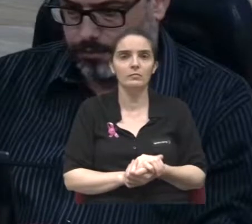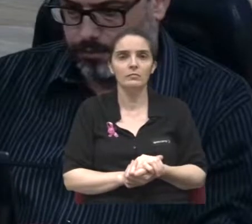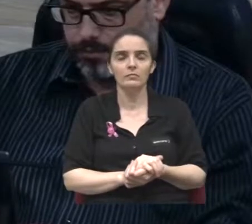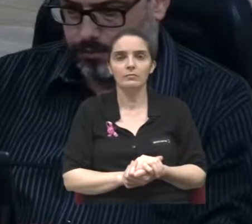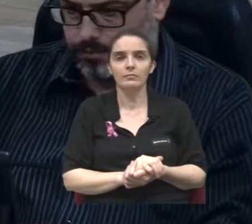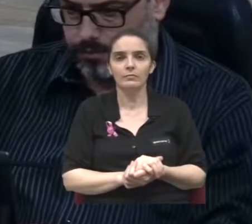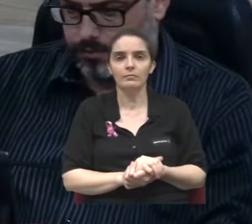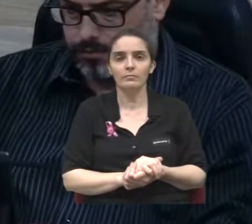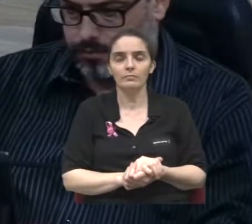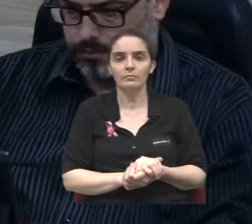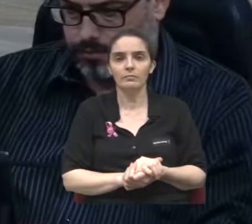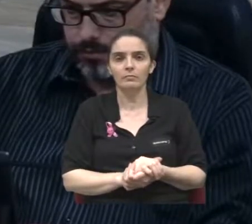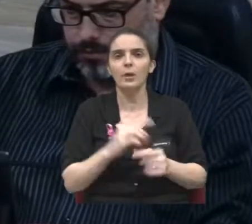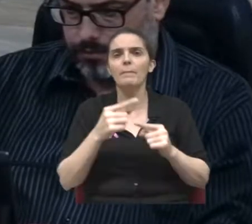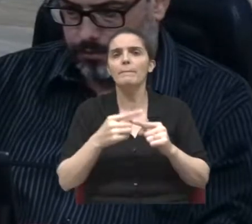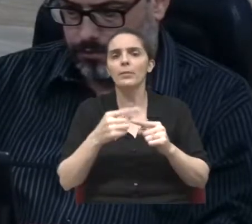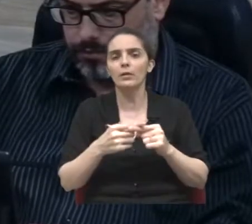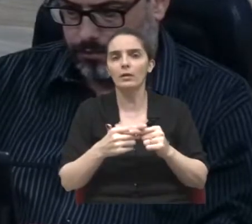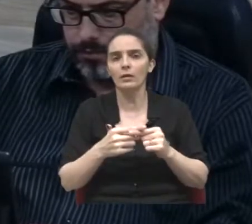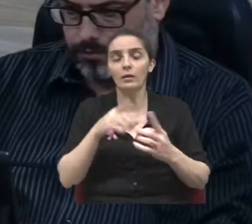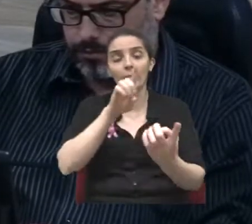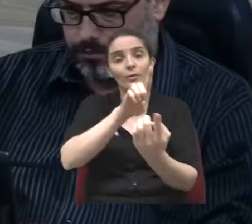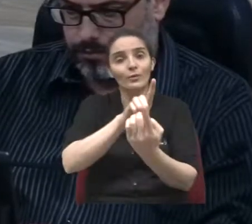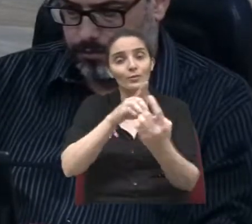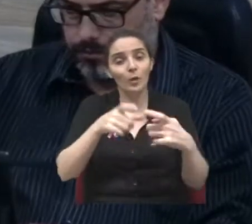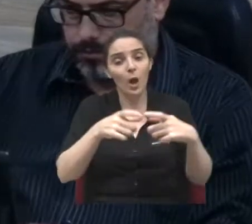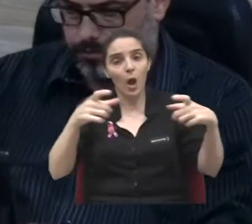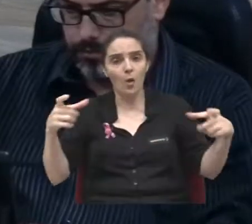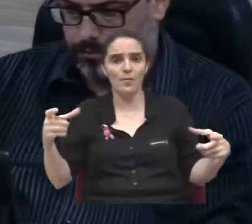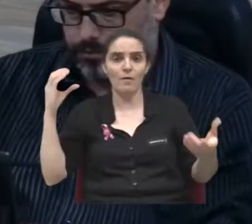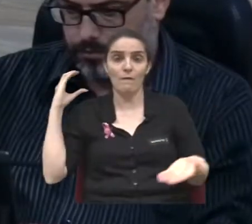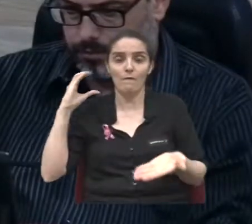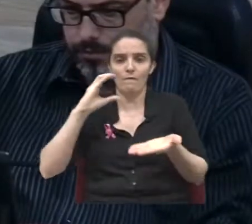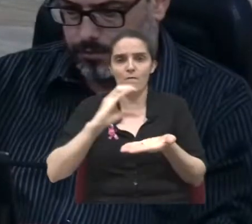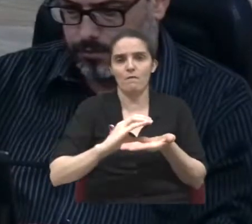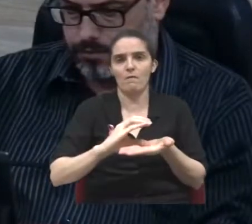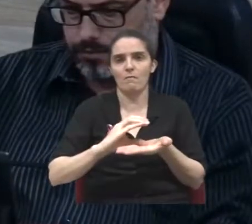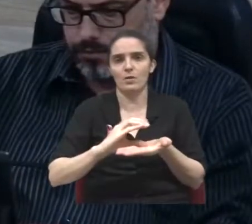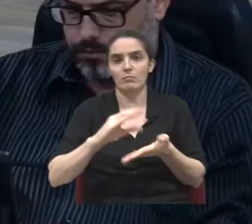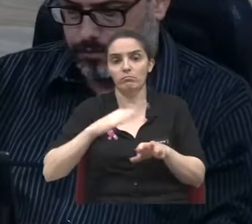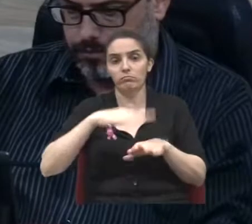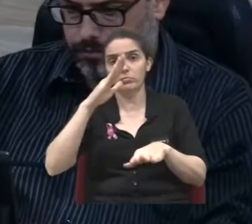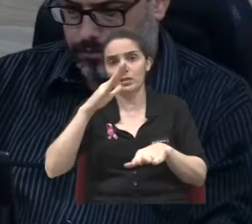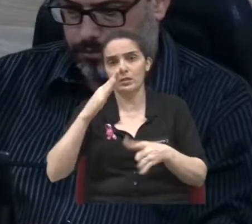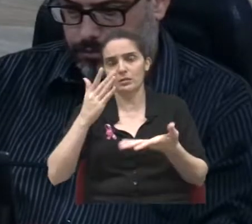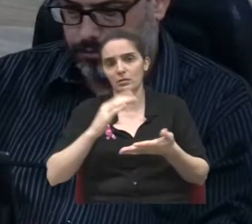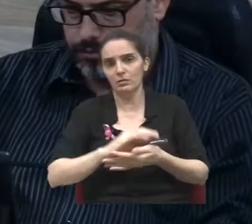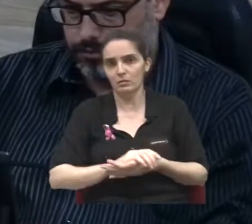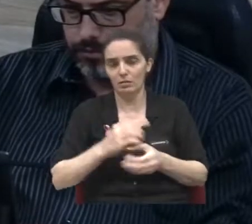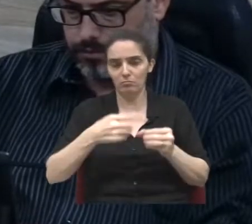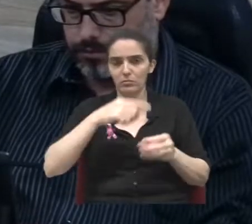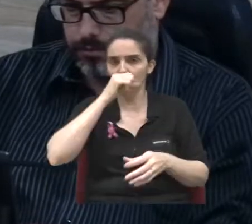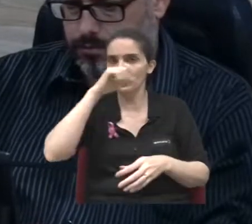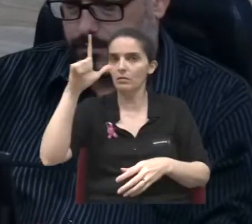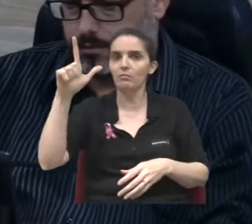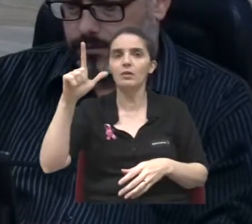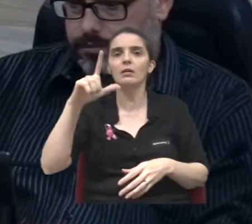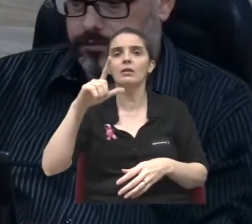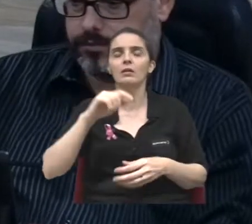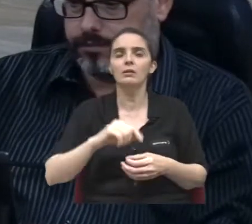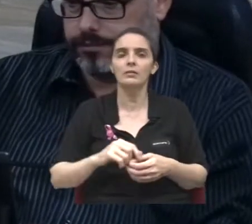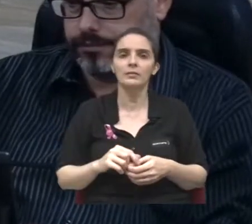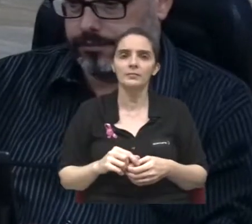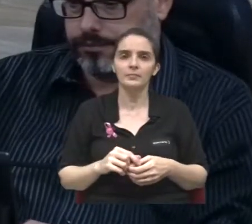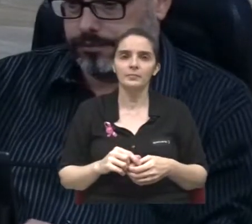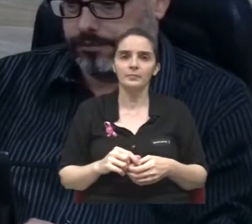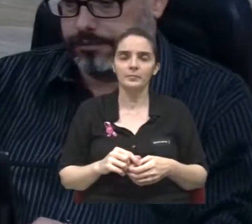aumentar o atendimento, aumentar a verba, os recursos, para que Limeira possa ter, se não